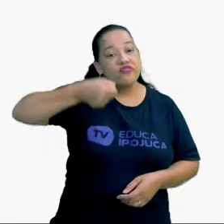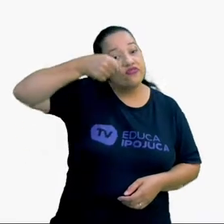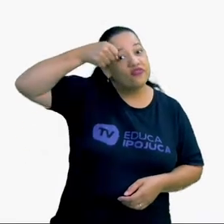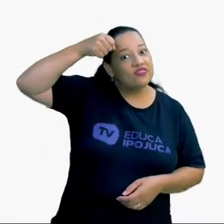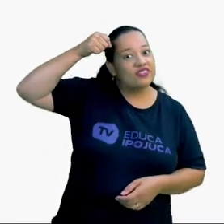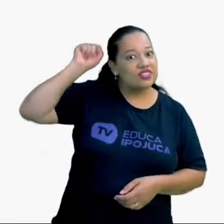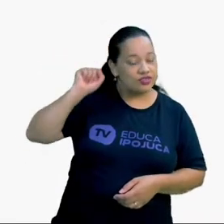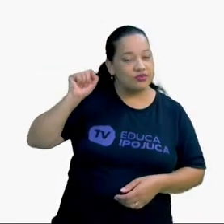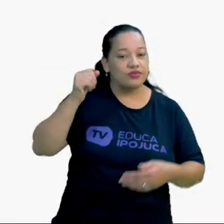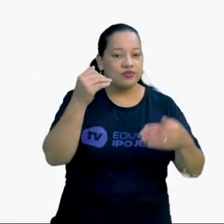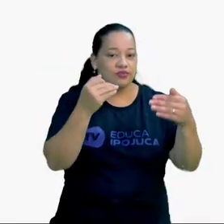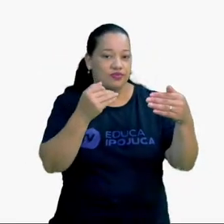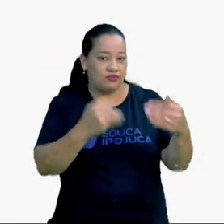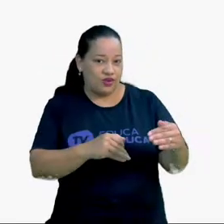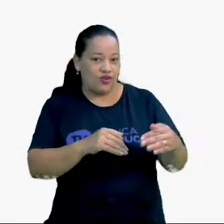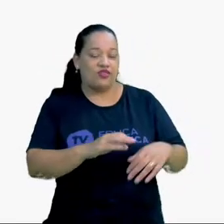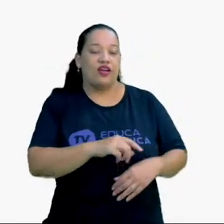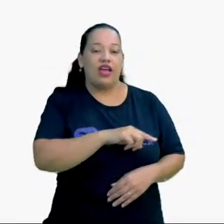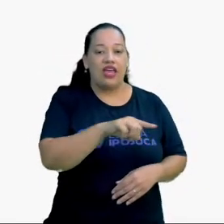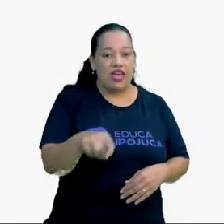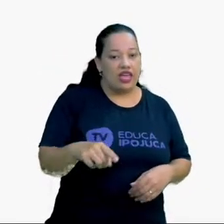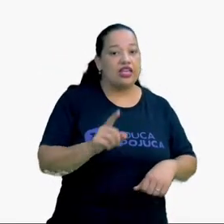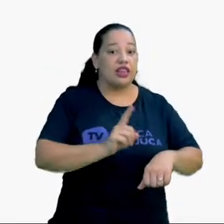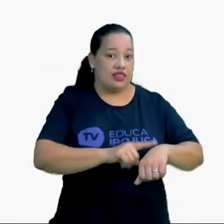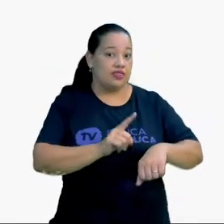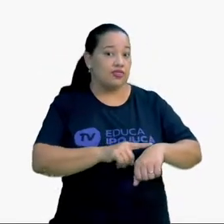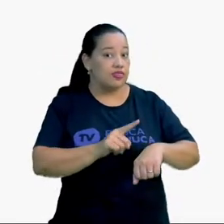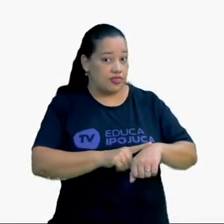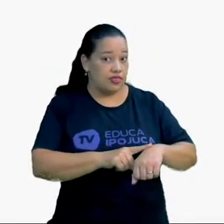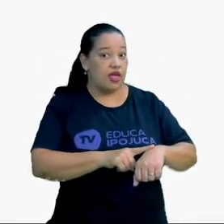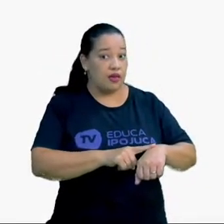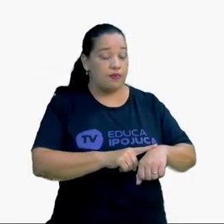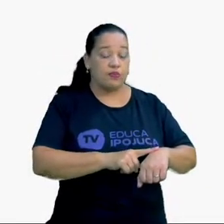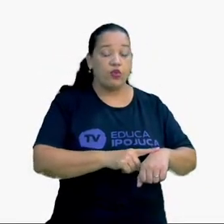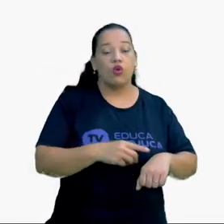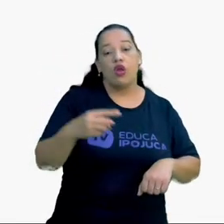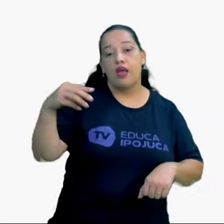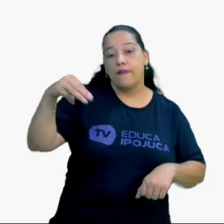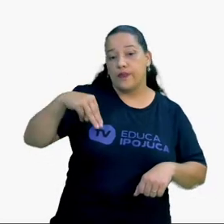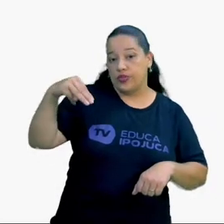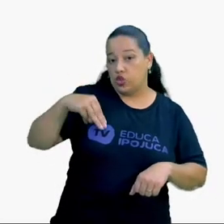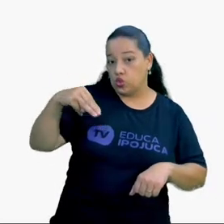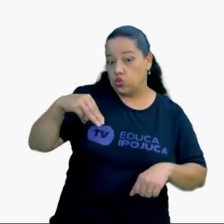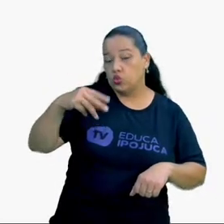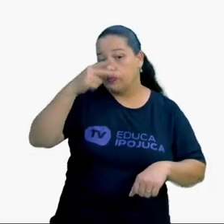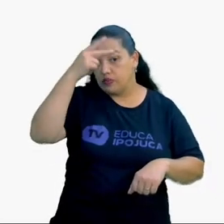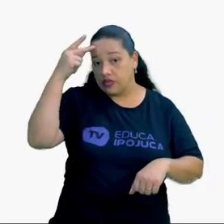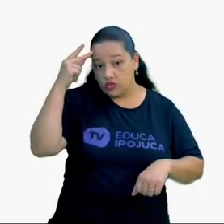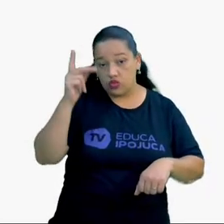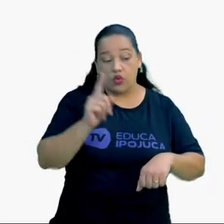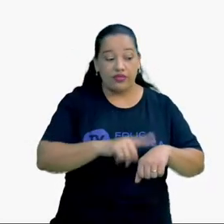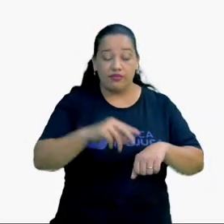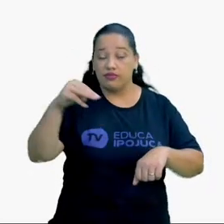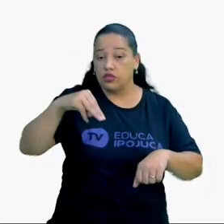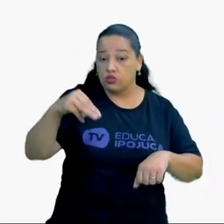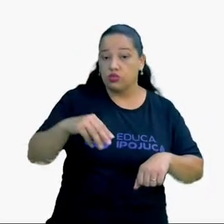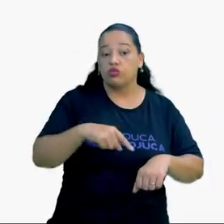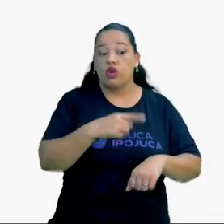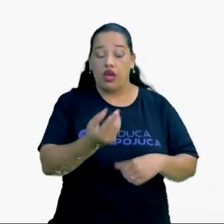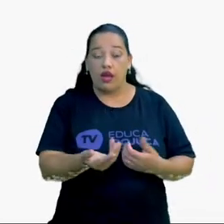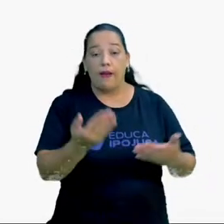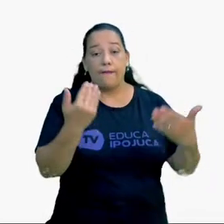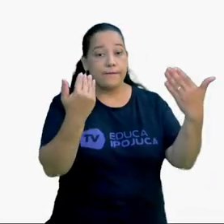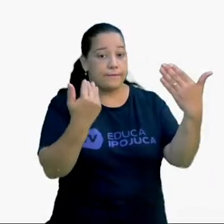foram cronometrados tempos em minutos gasto por 50 estudantes para